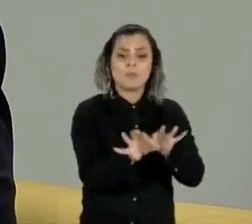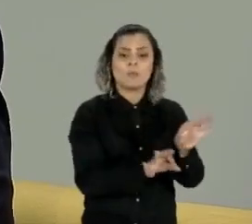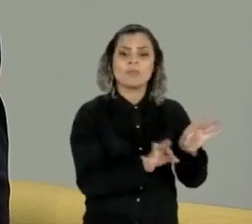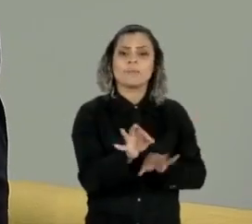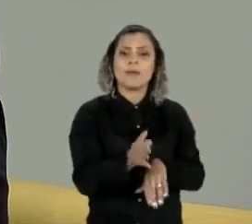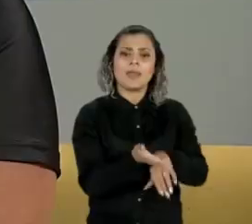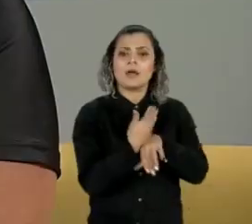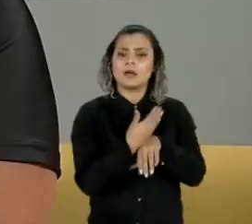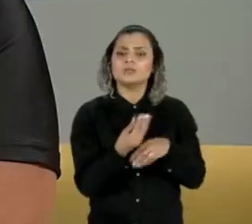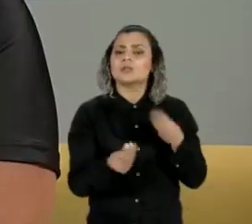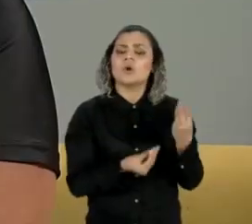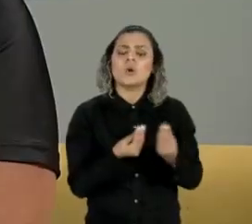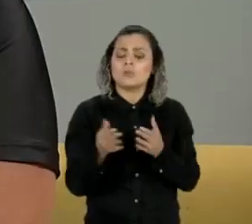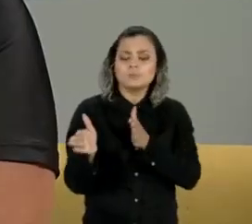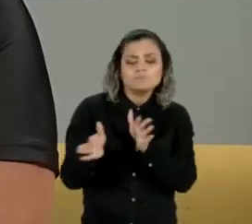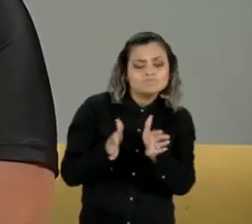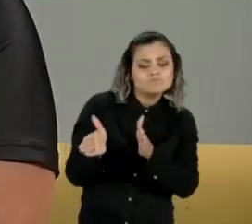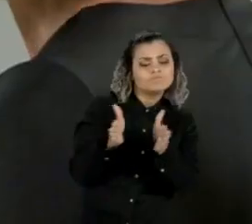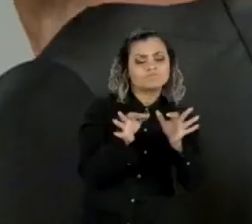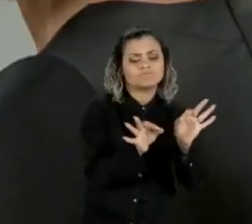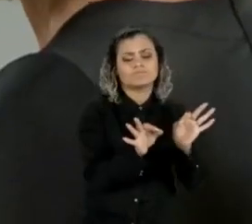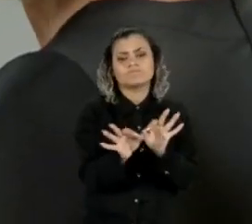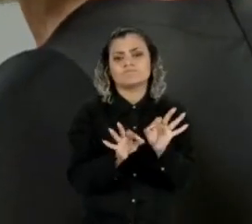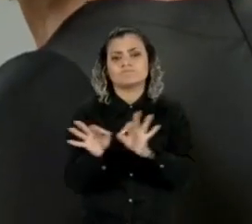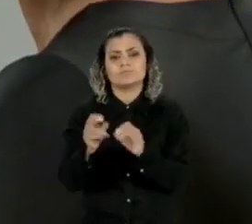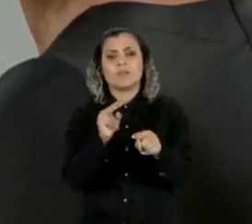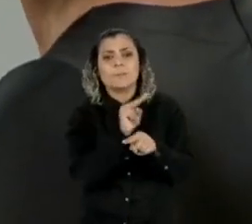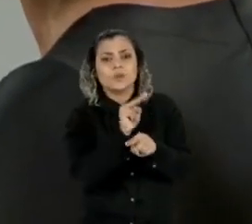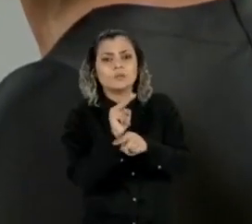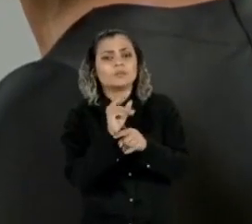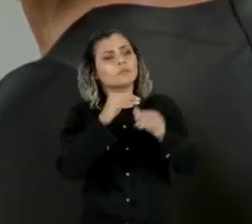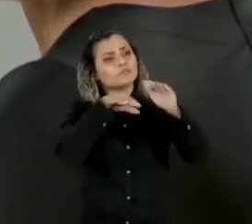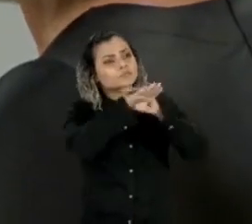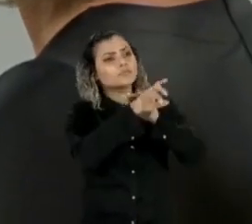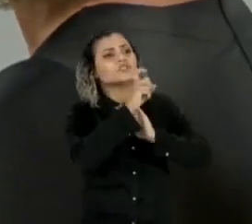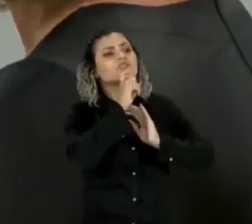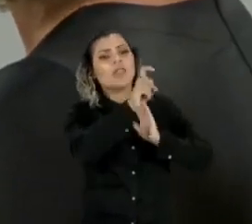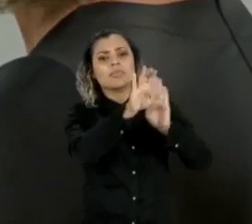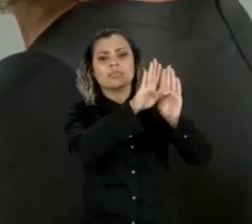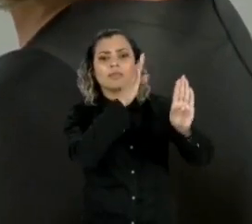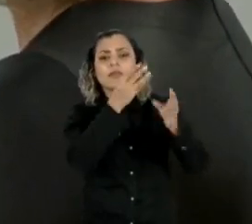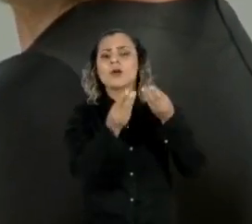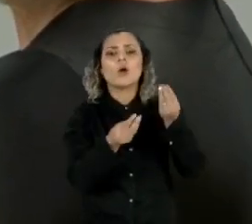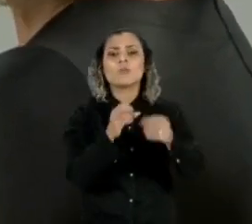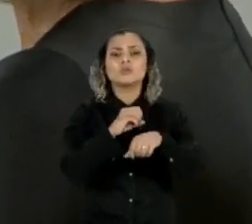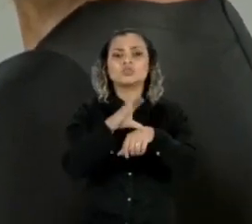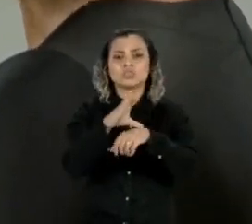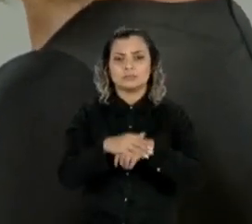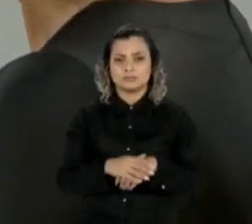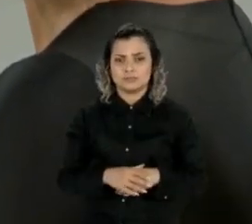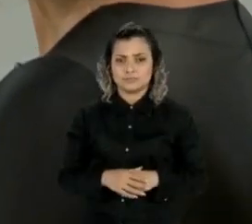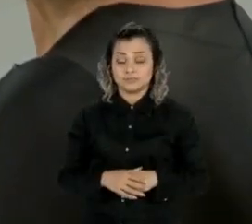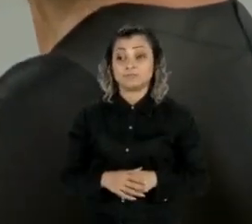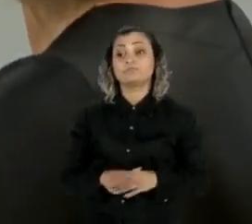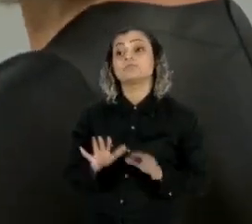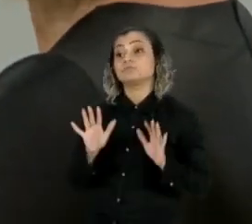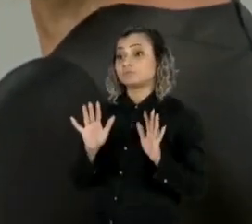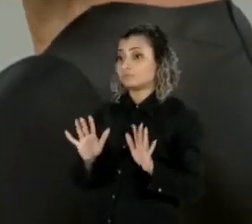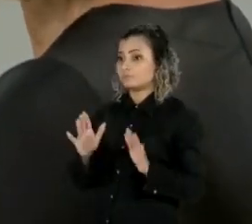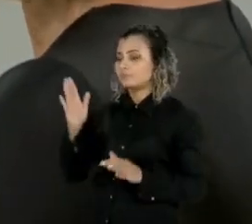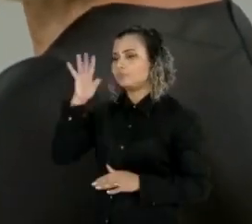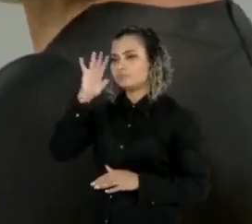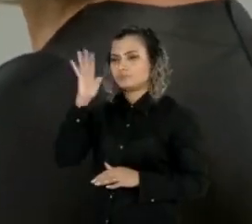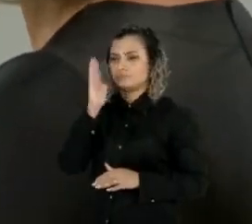preparar, como se programar, como conservar? Quais são as dicas que você dá mais práticas assim? Vamos pensar